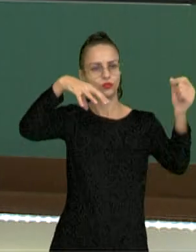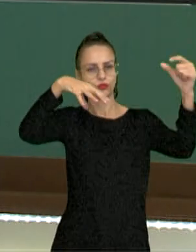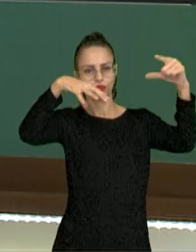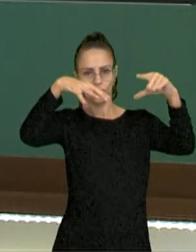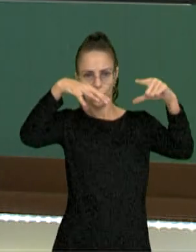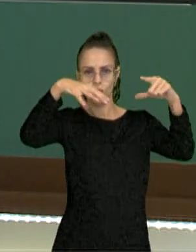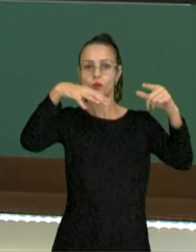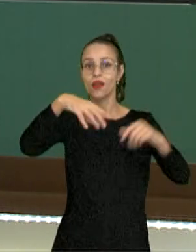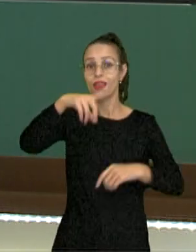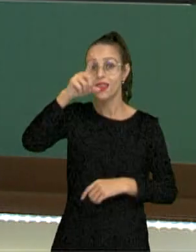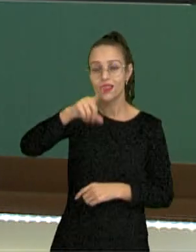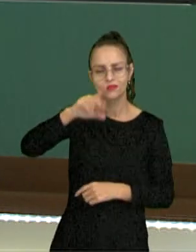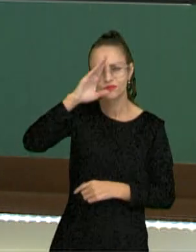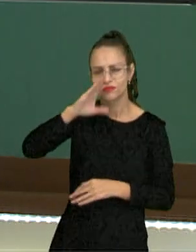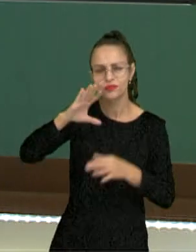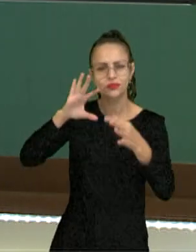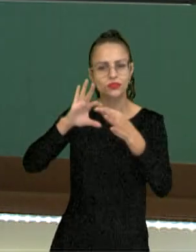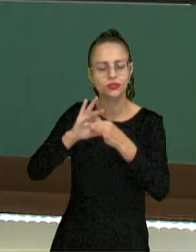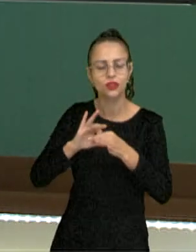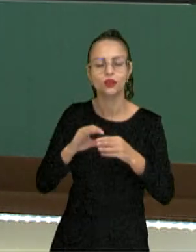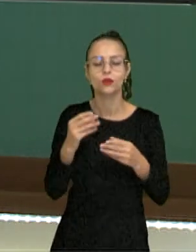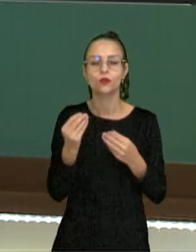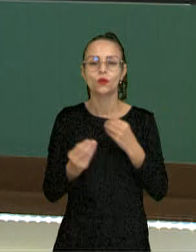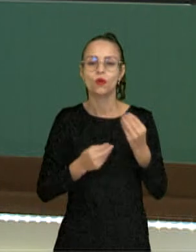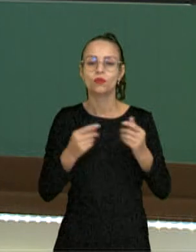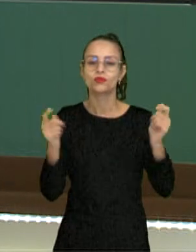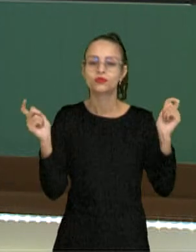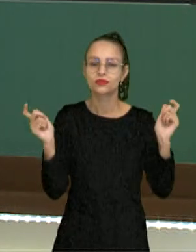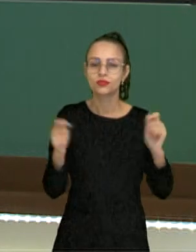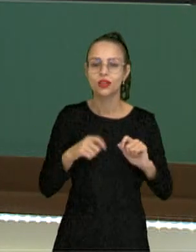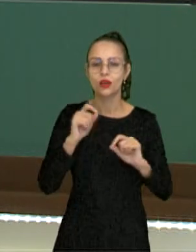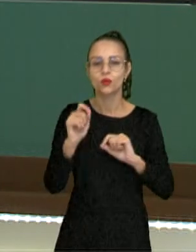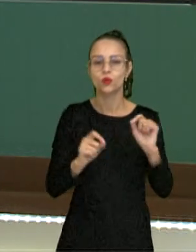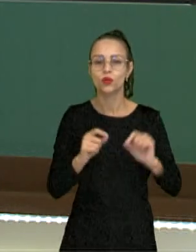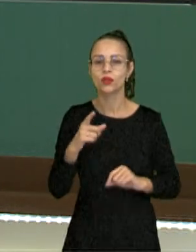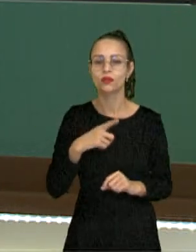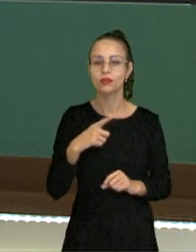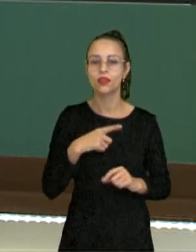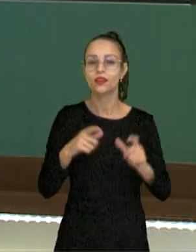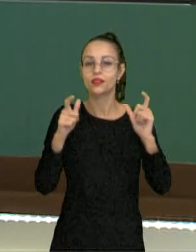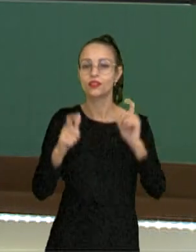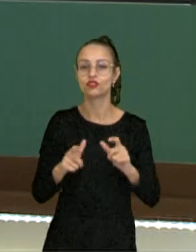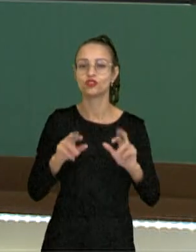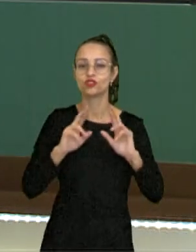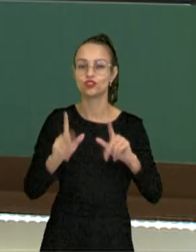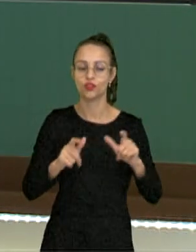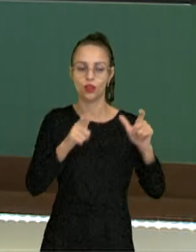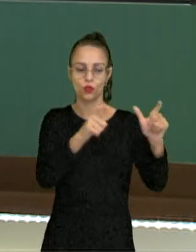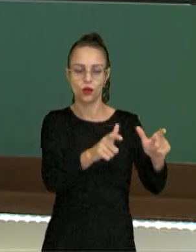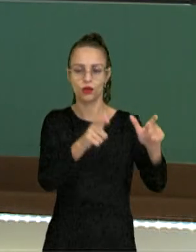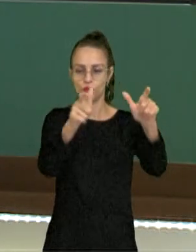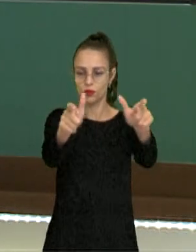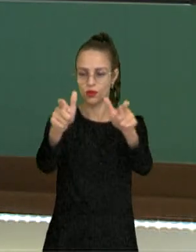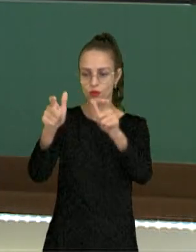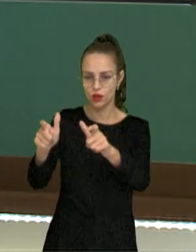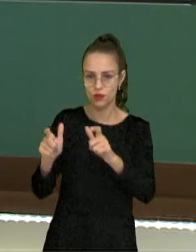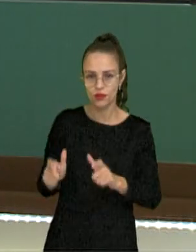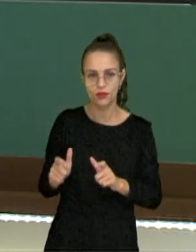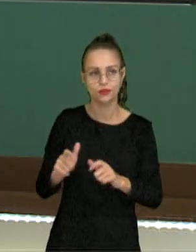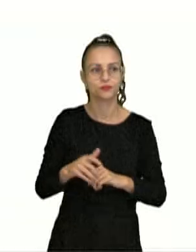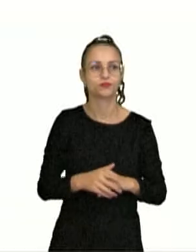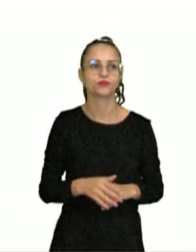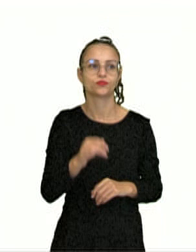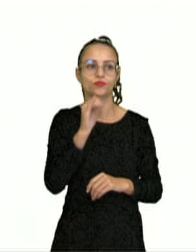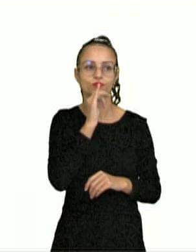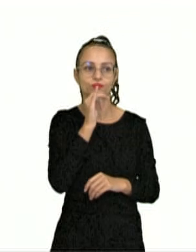favorável, está diretamente ligada à possibilidade de existirem esses diferentes ambientes da Terra. Então nós vamos ter